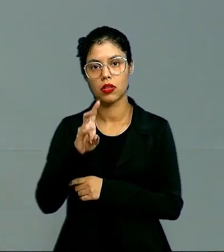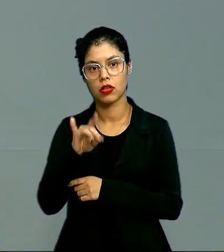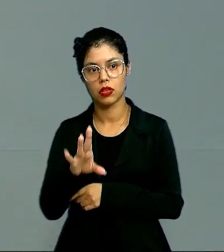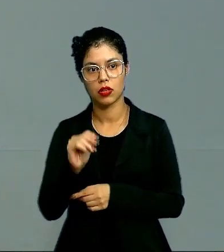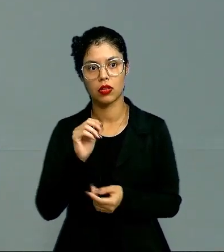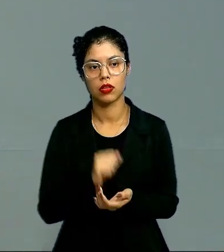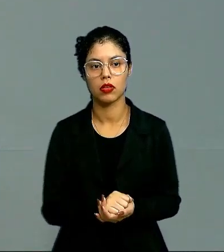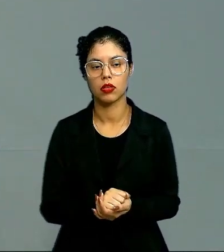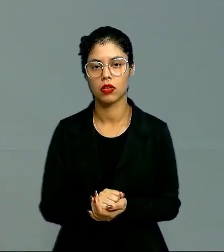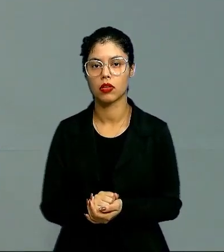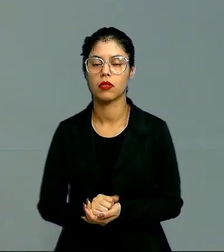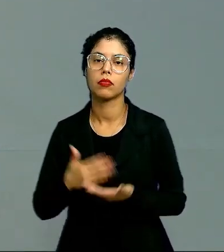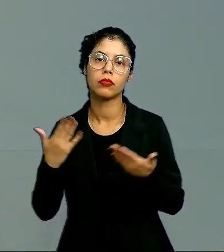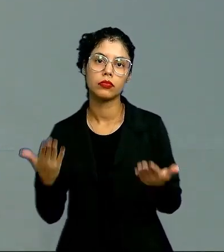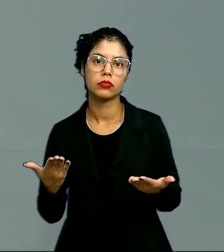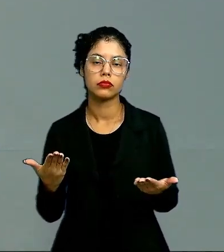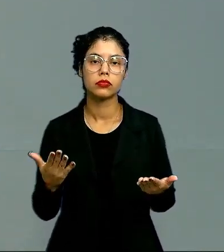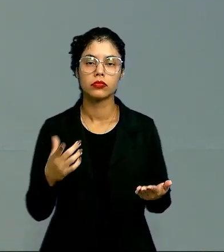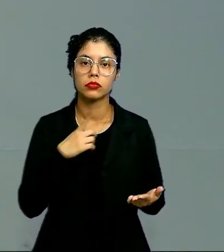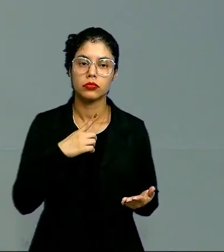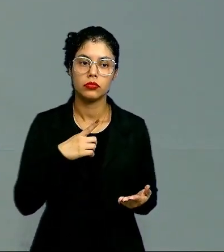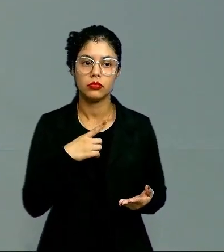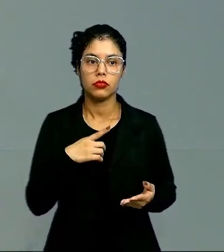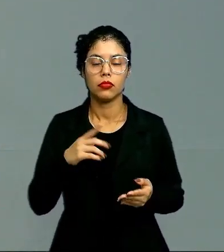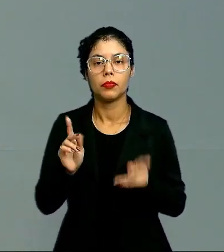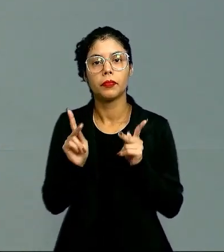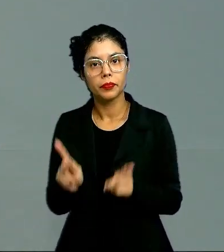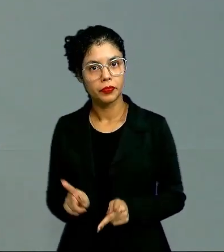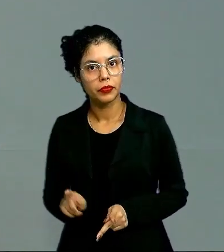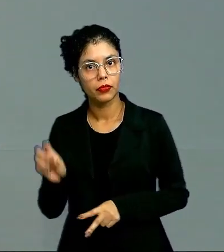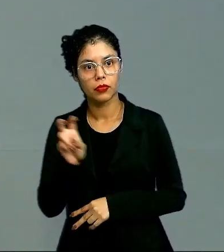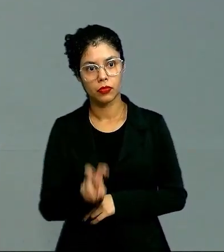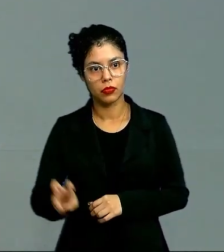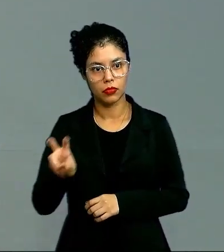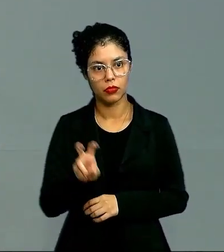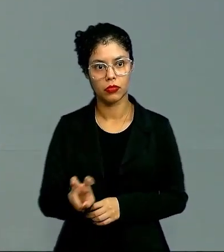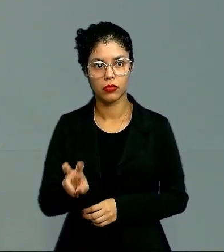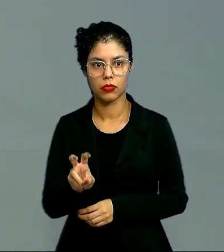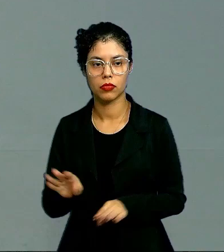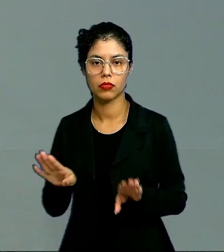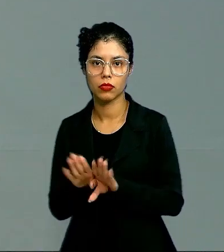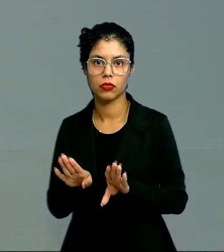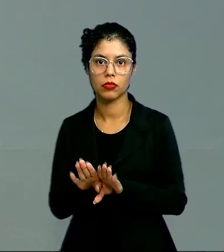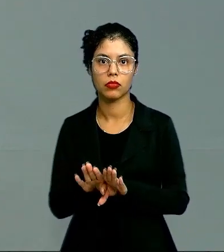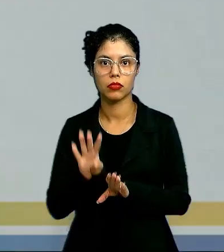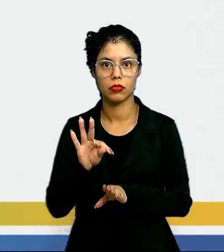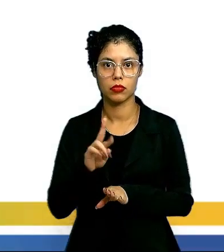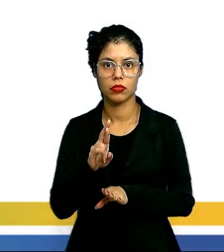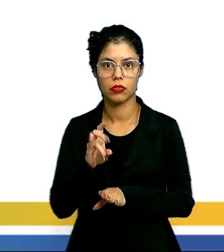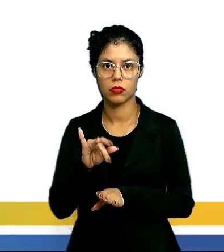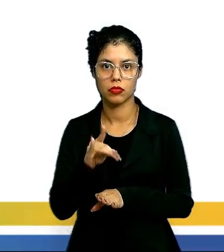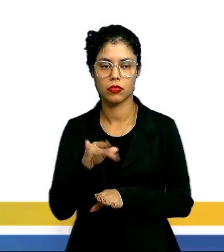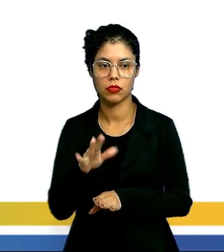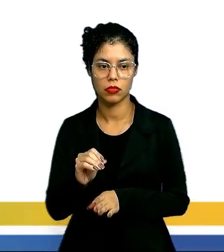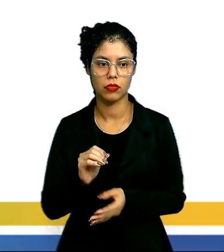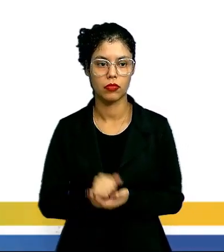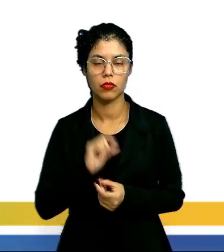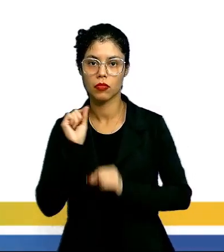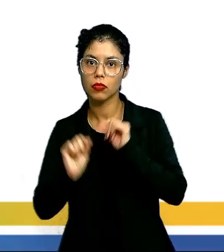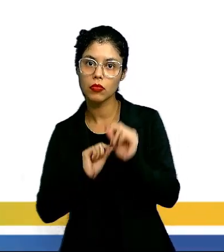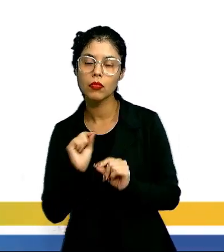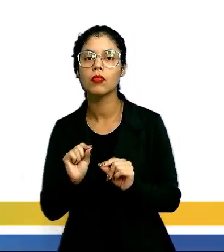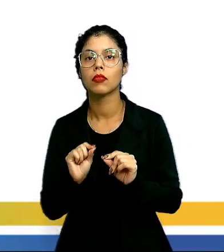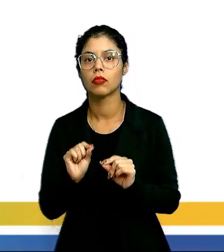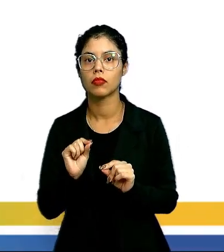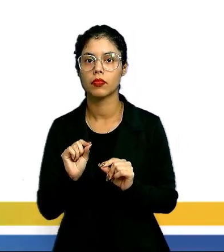conotativo, figurado. A sogra ela tem comportamento de cobra, um comportamento traiçoeiro. E aí, o que